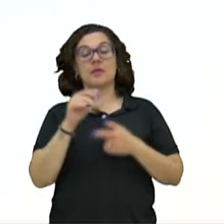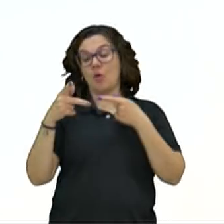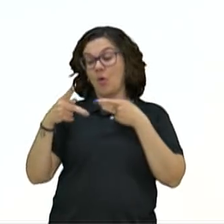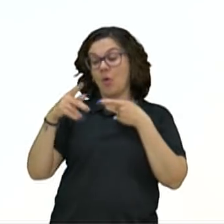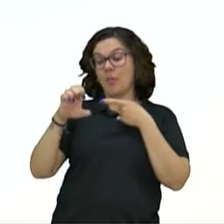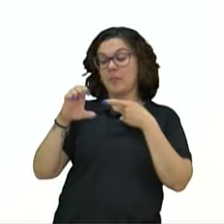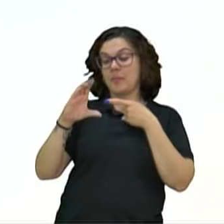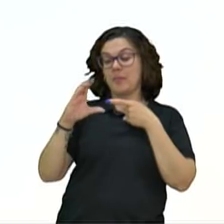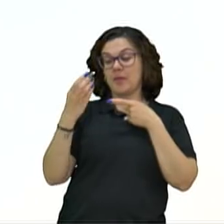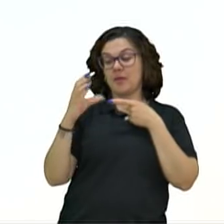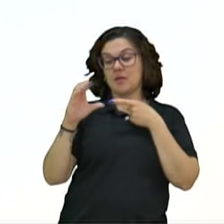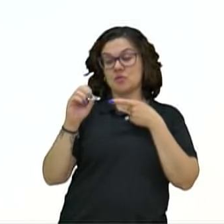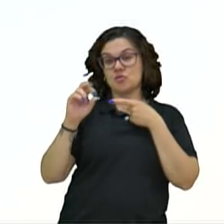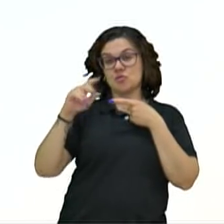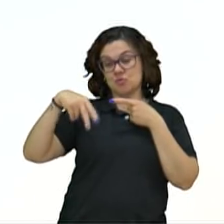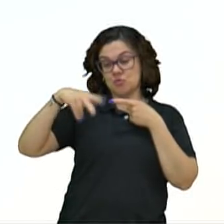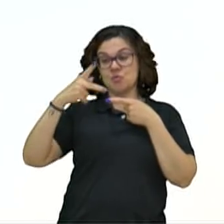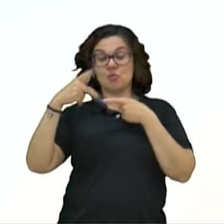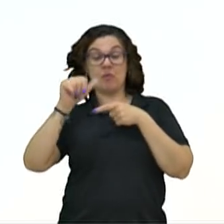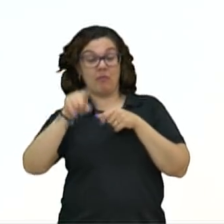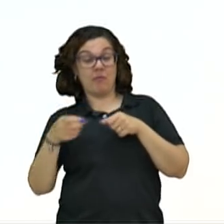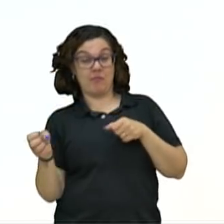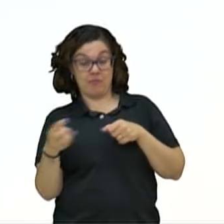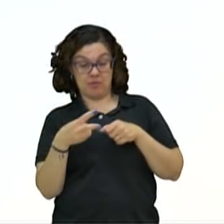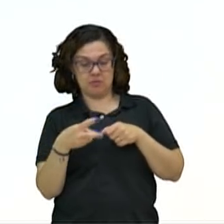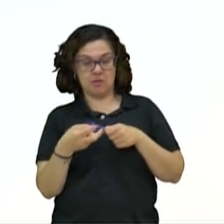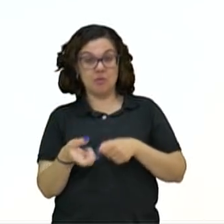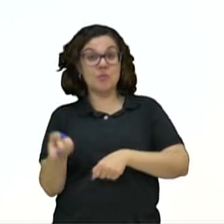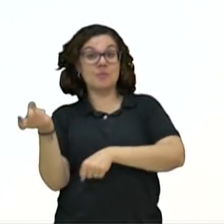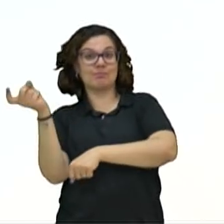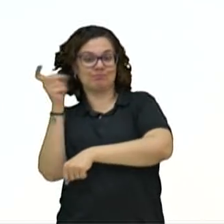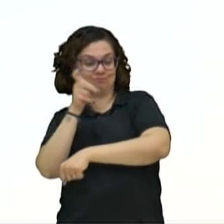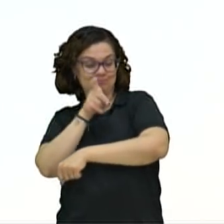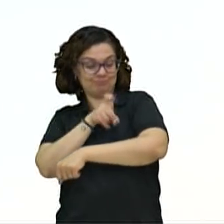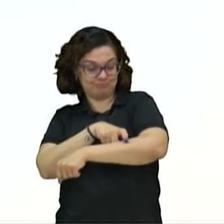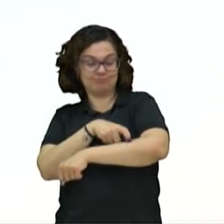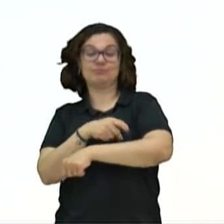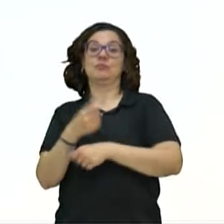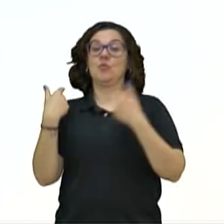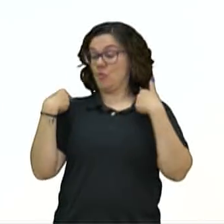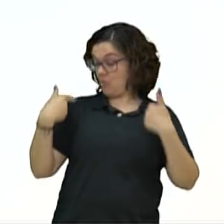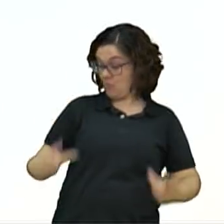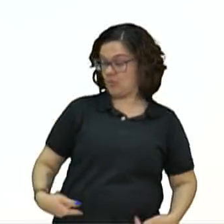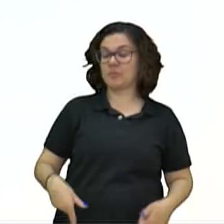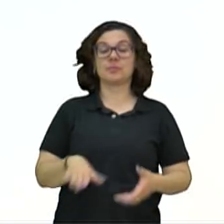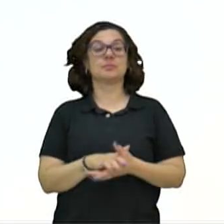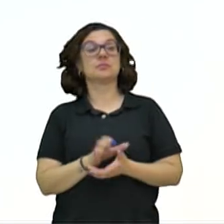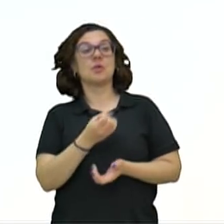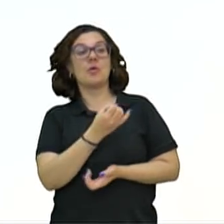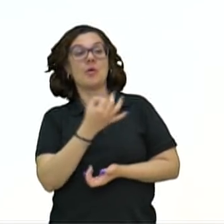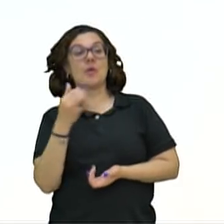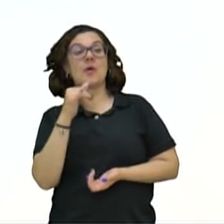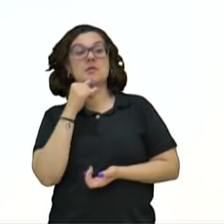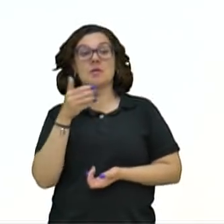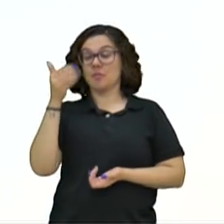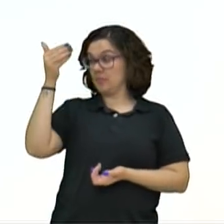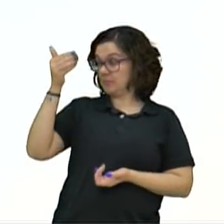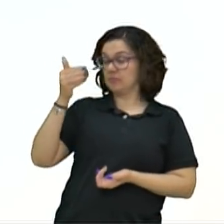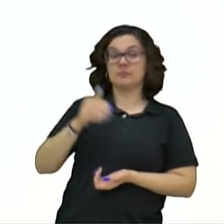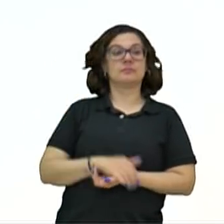aquele que produz, né, uma peçonha, um veneno, e que ele injeta isso no nosso corpo. Então, alguns exemplos aqui,